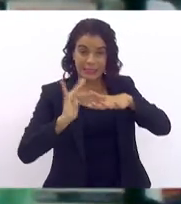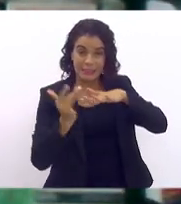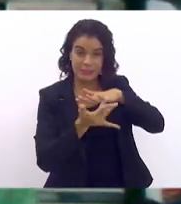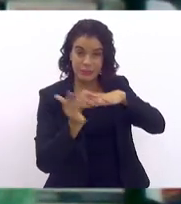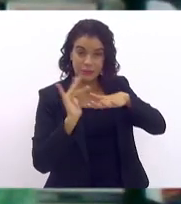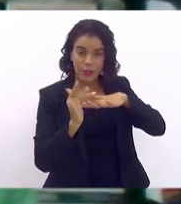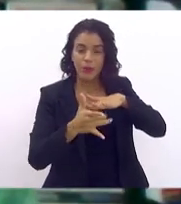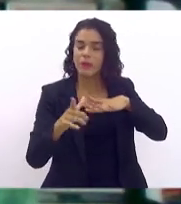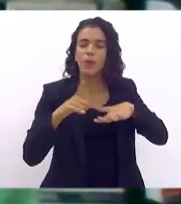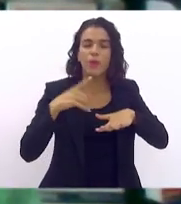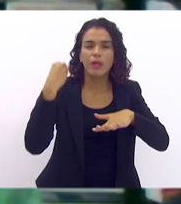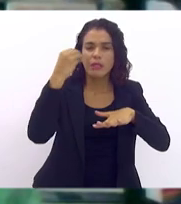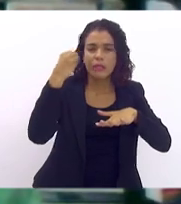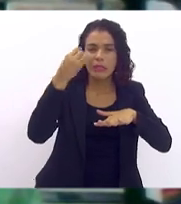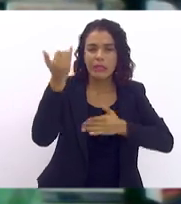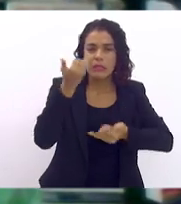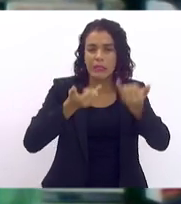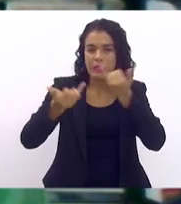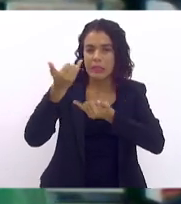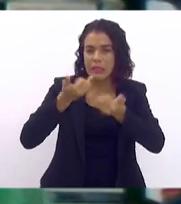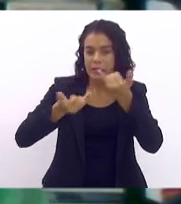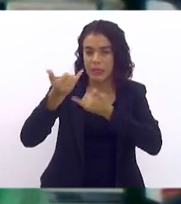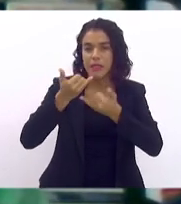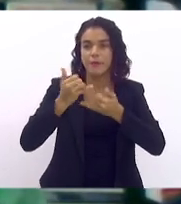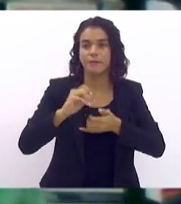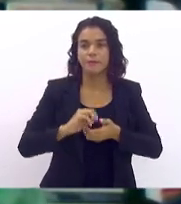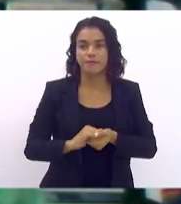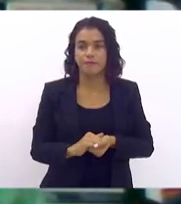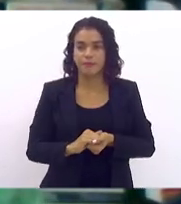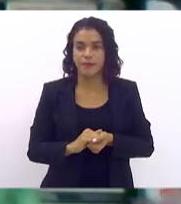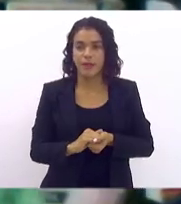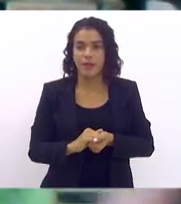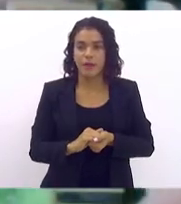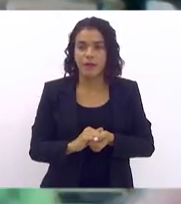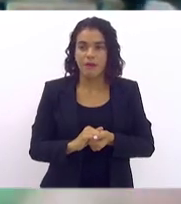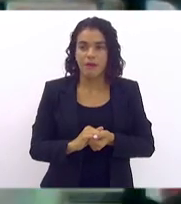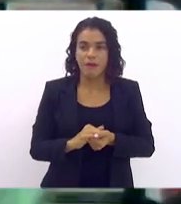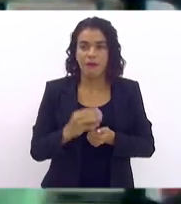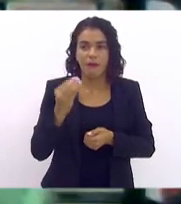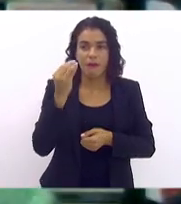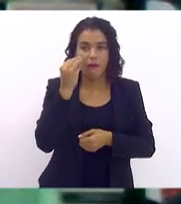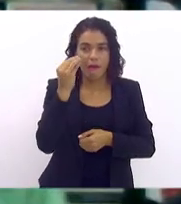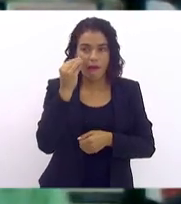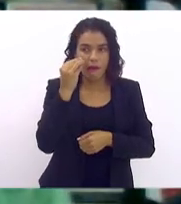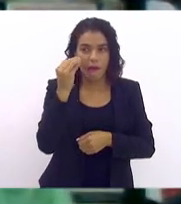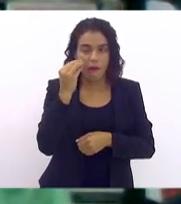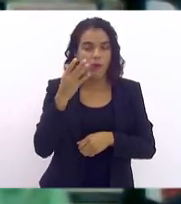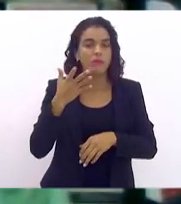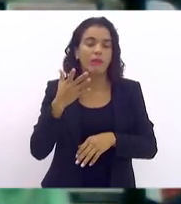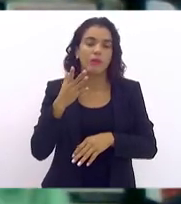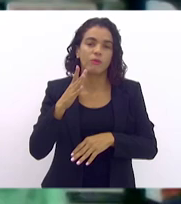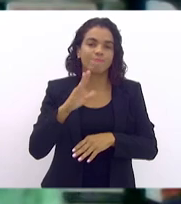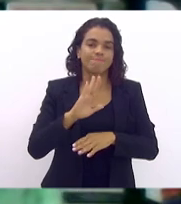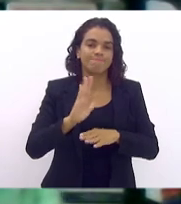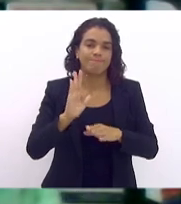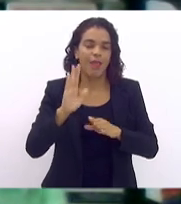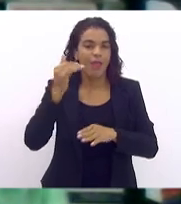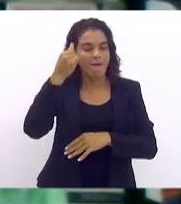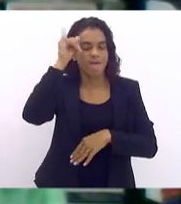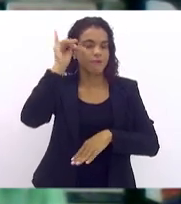relato? Eu evito agora entrar em certos ambientes, até quando é direcionado para informar sobre violência, tá? Contra a